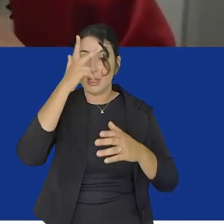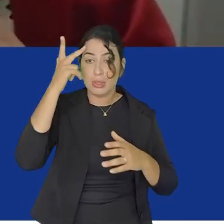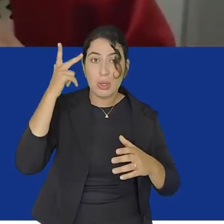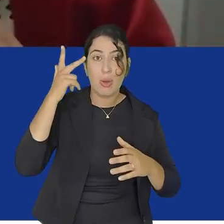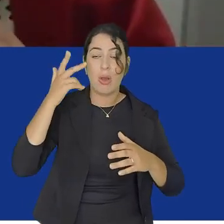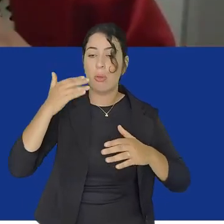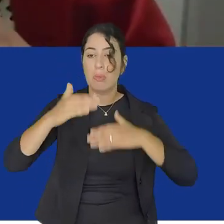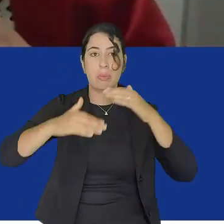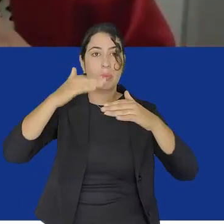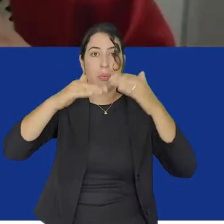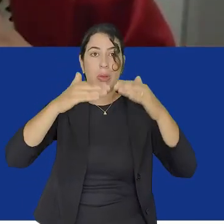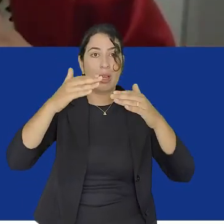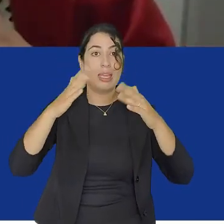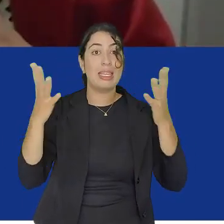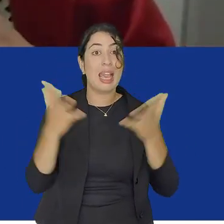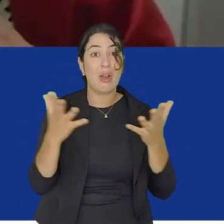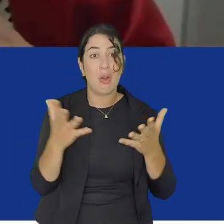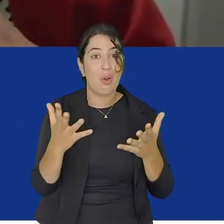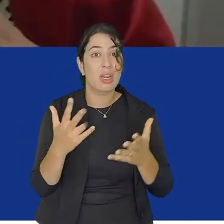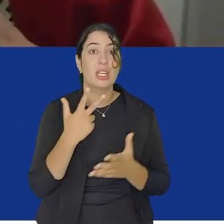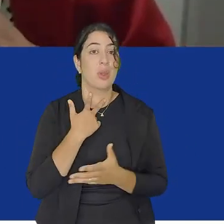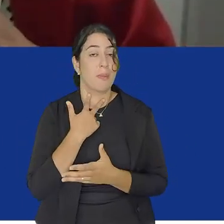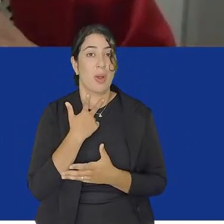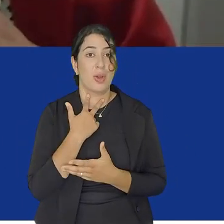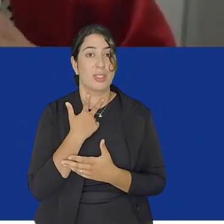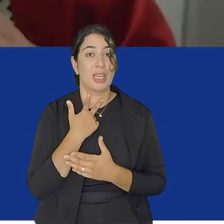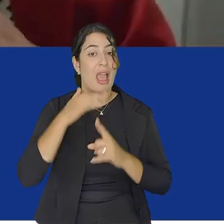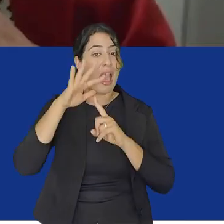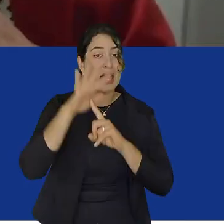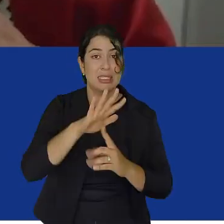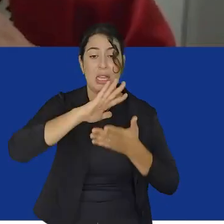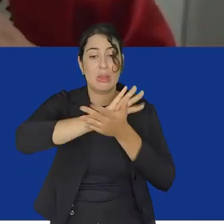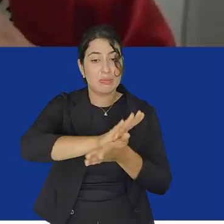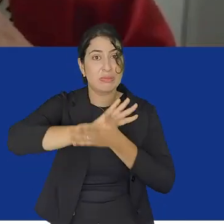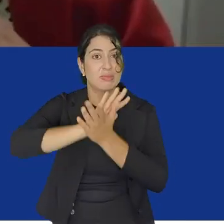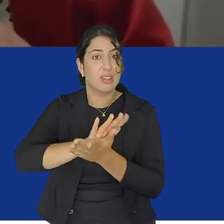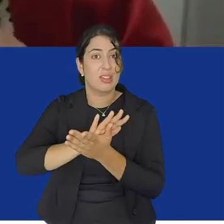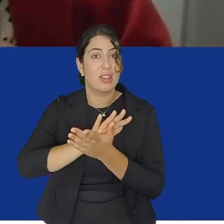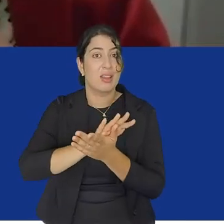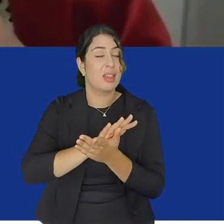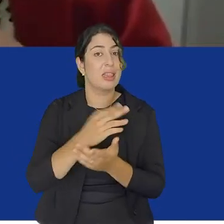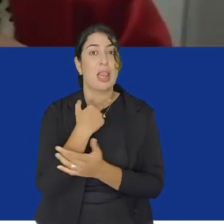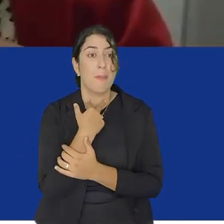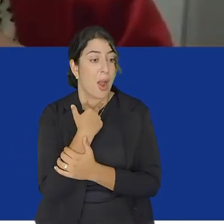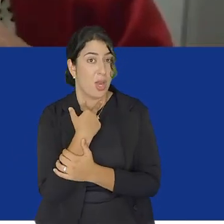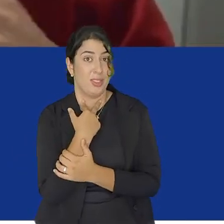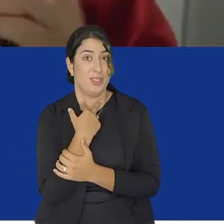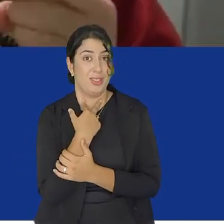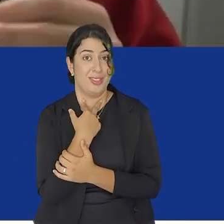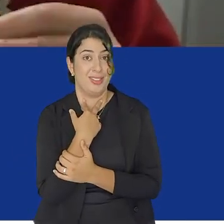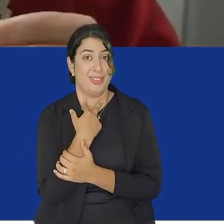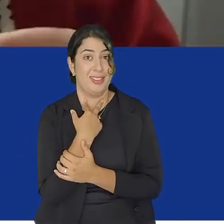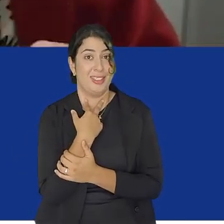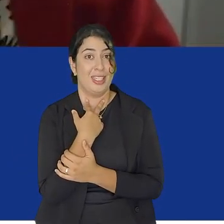está avançando e não é mais tolerado. De qualquer tipo de discriminação ou ameaça de discriminação, qualquer tipo